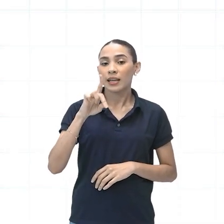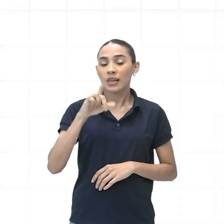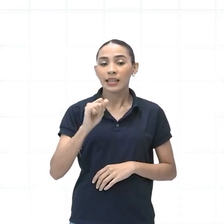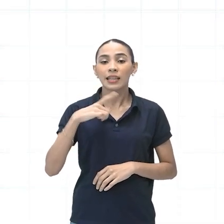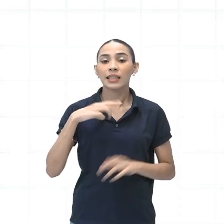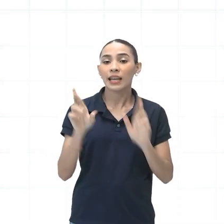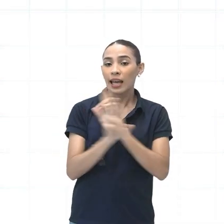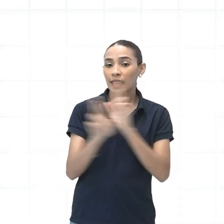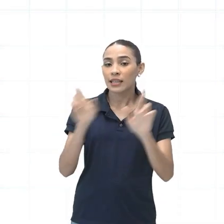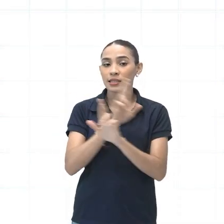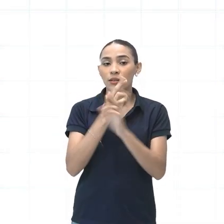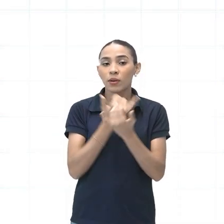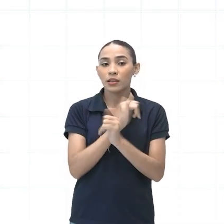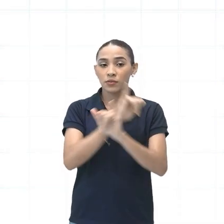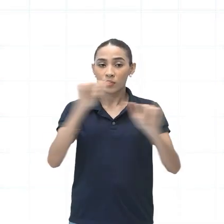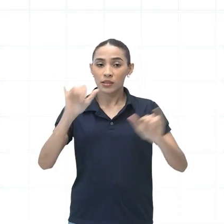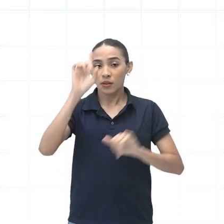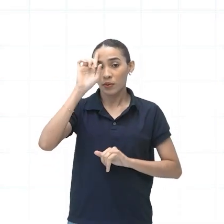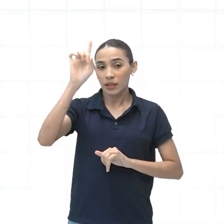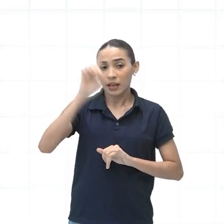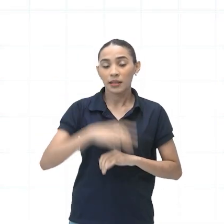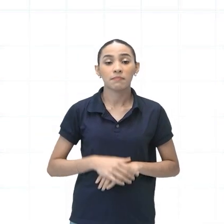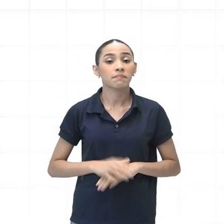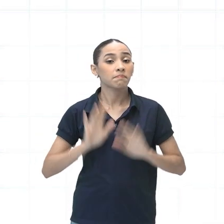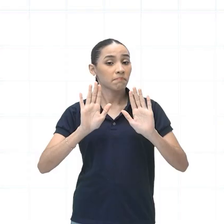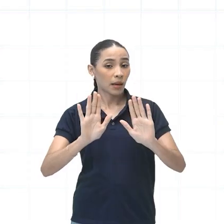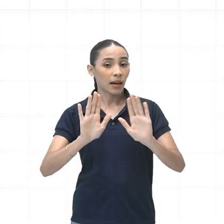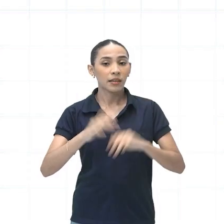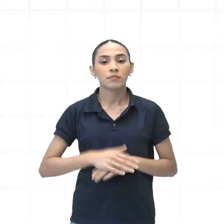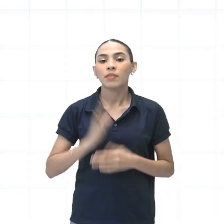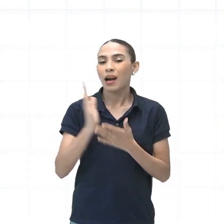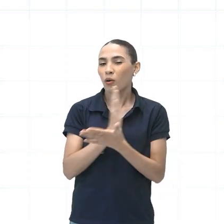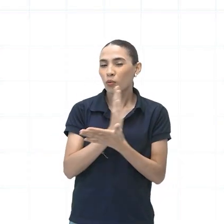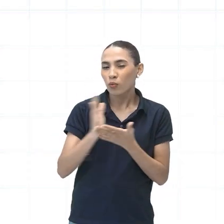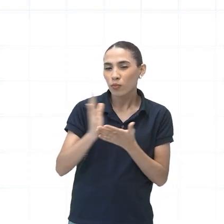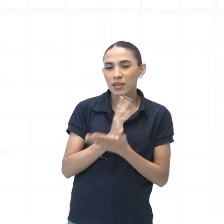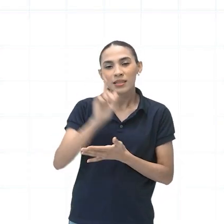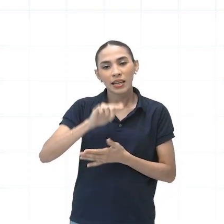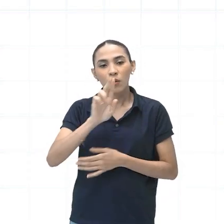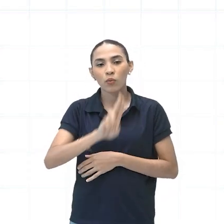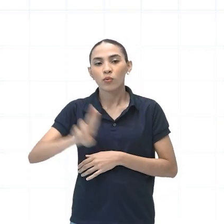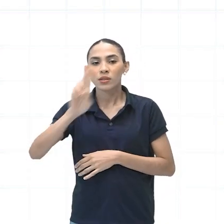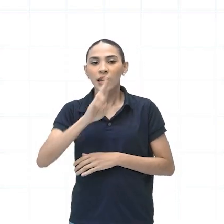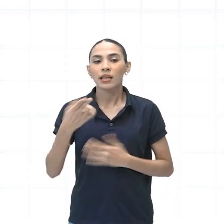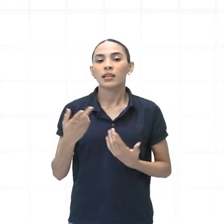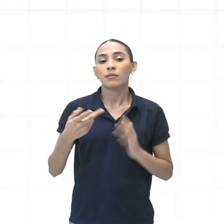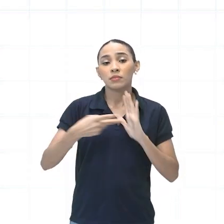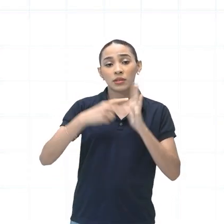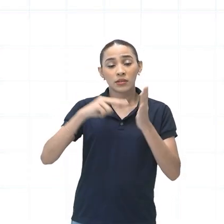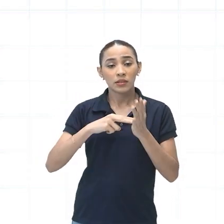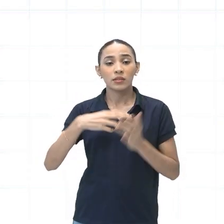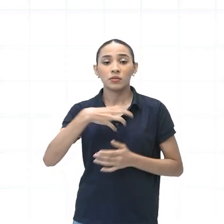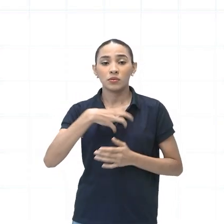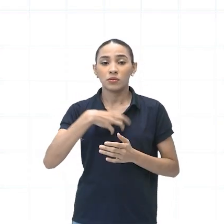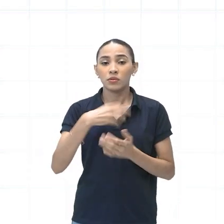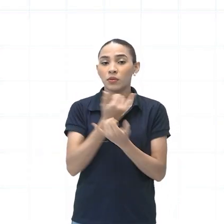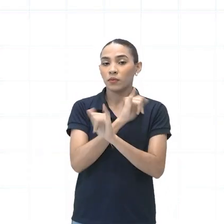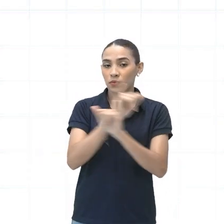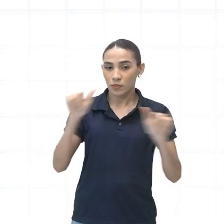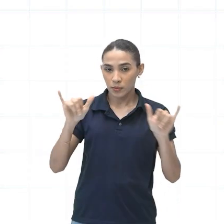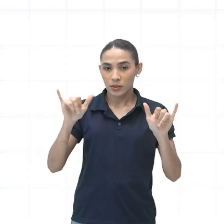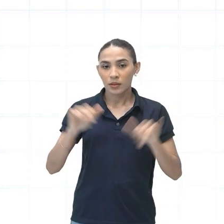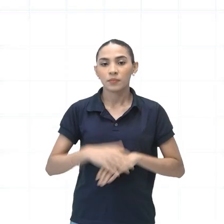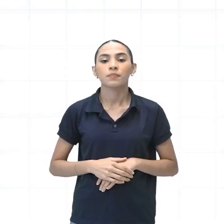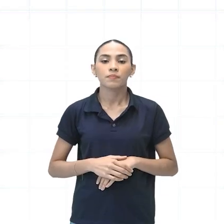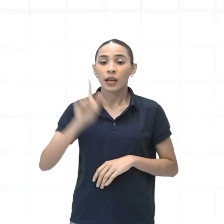à divulgação de ideias. Porém, algumas vezes é utilizado no sentido de publicidade,